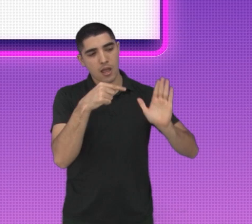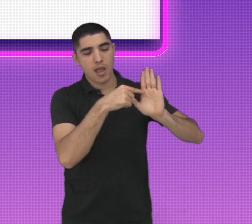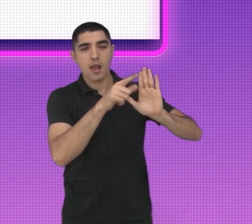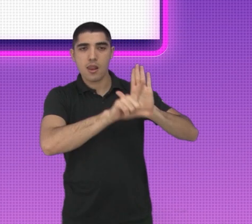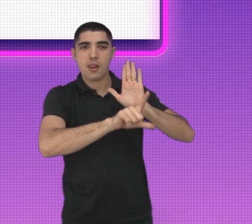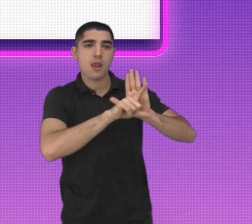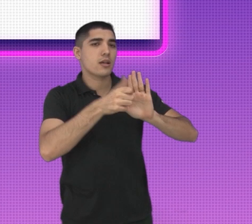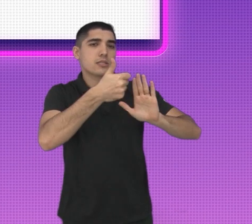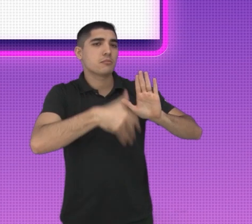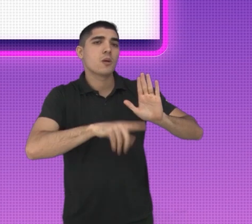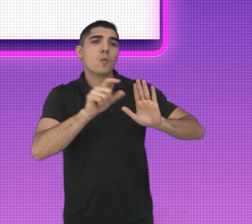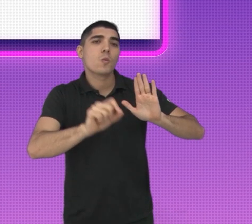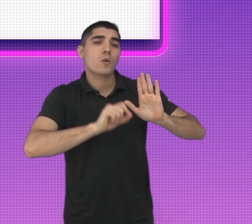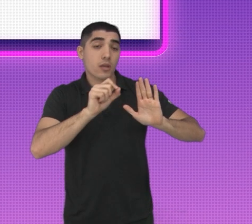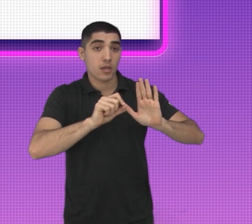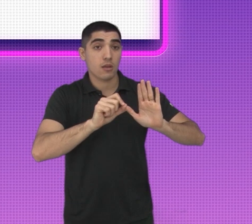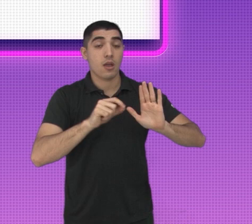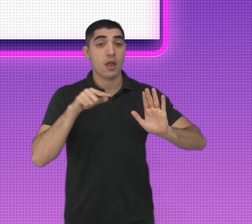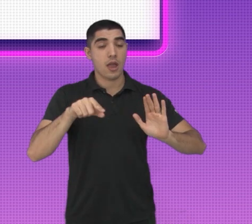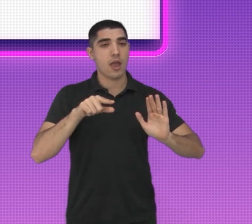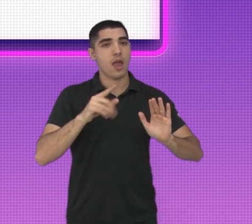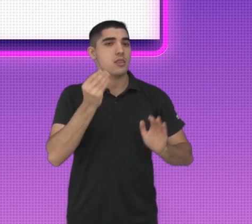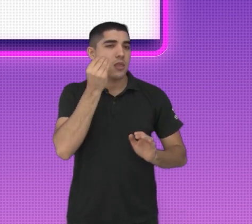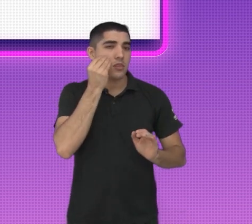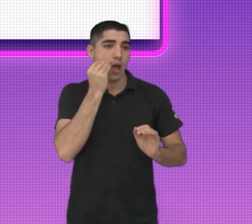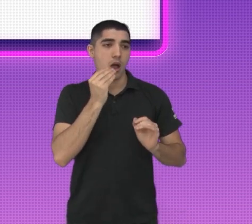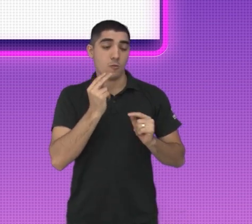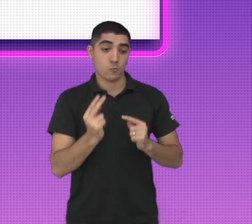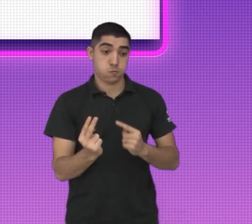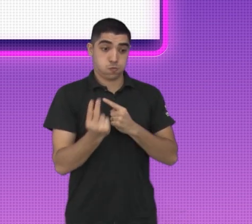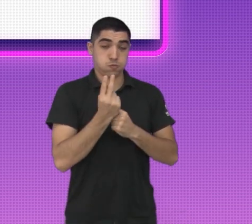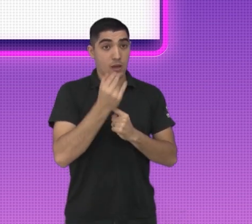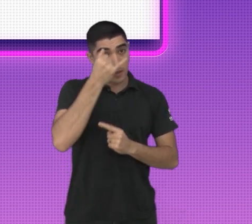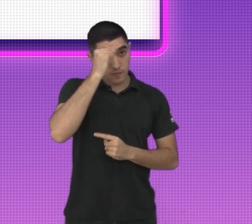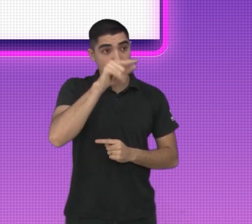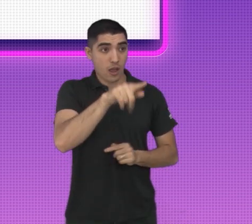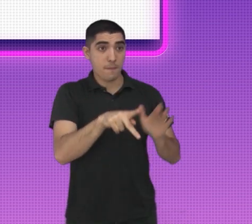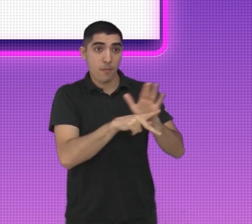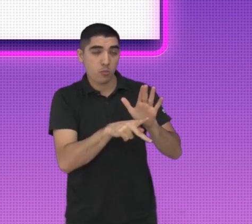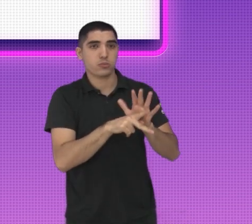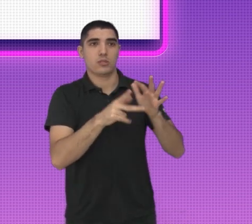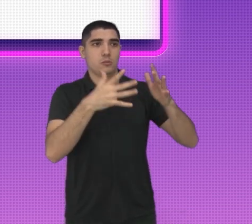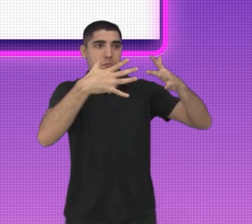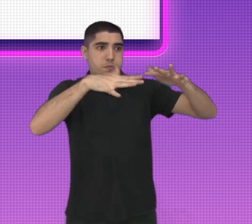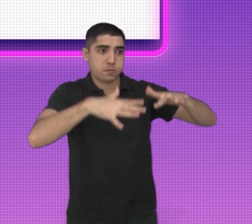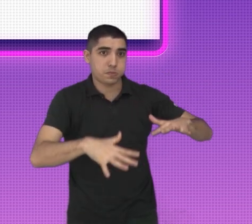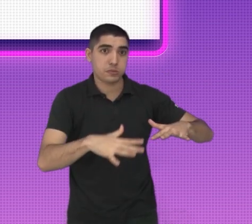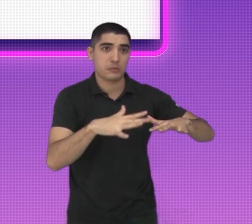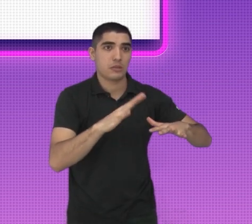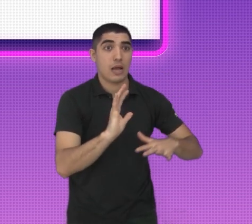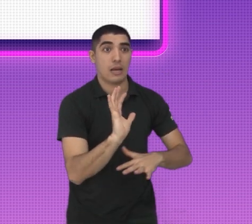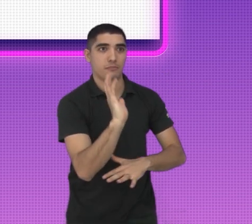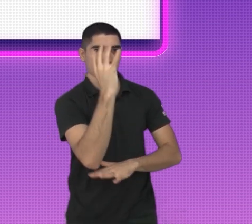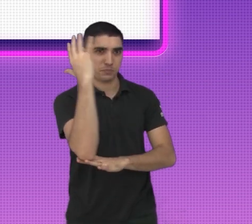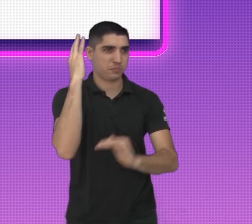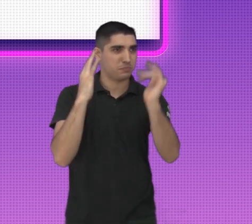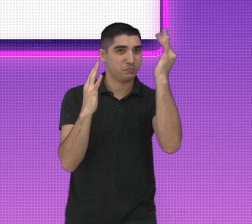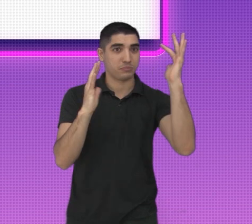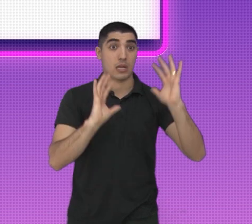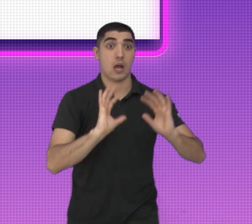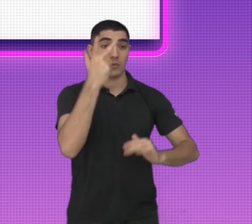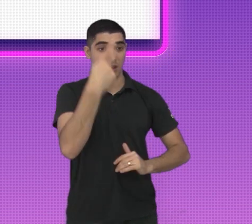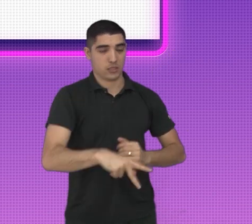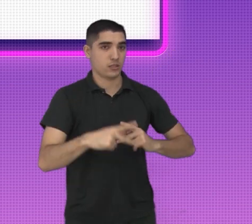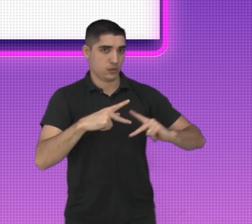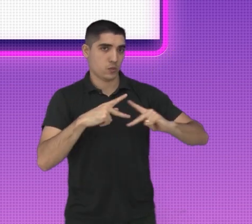10.838, que fala, então, sobre o programa, né, Prevenção e Combate a Desastres Naturais aqui no município. E a